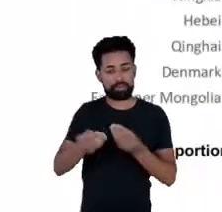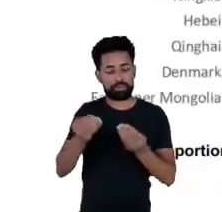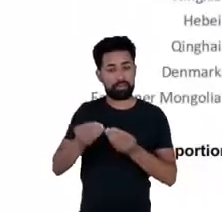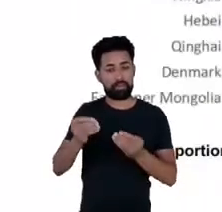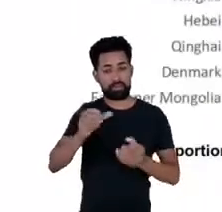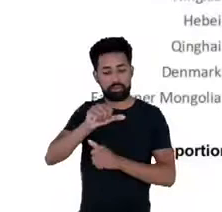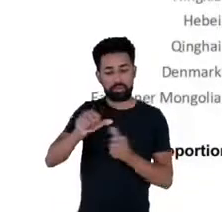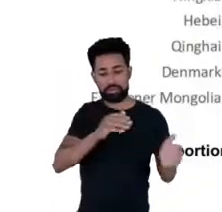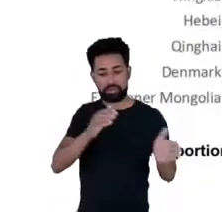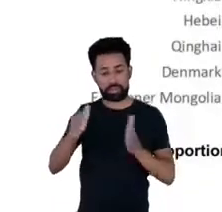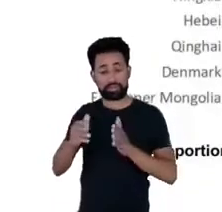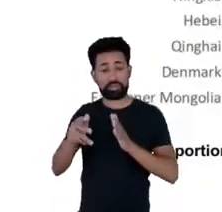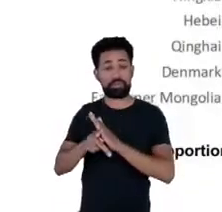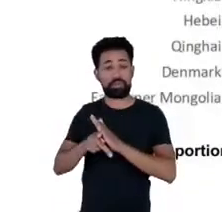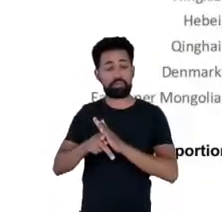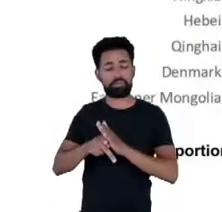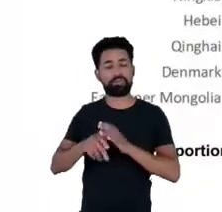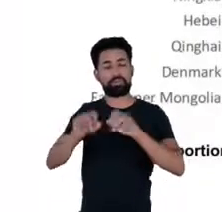elétrico.